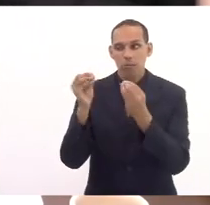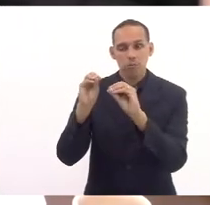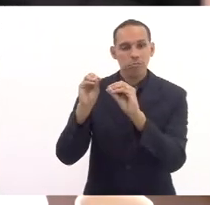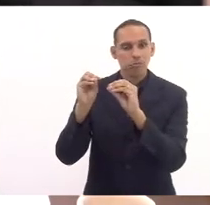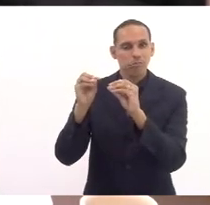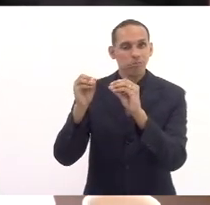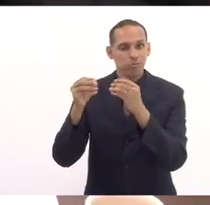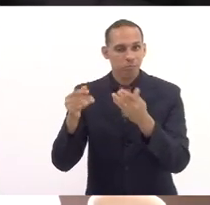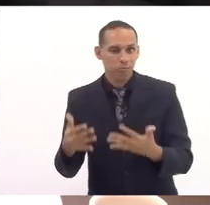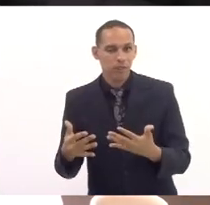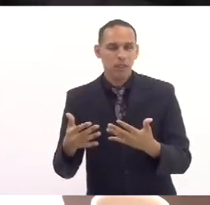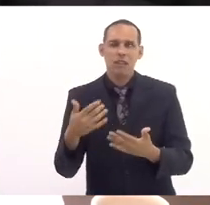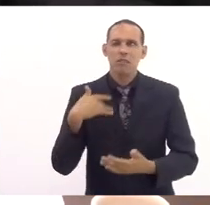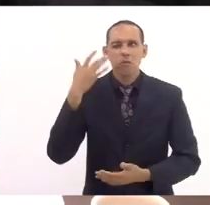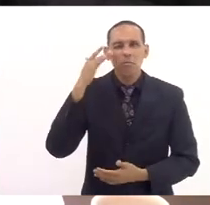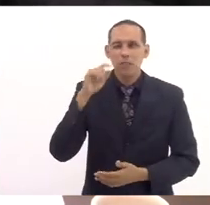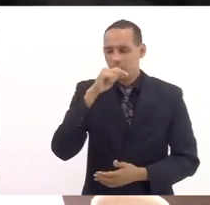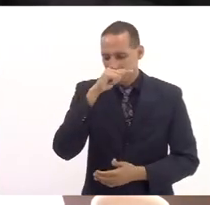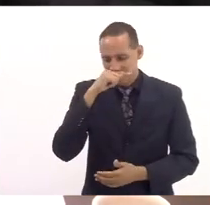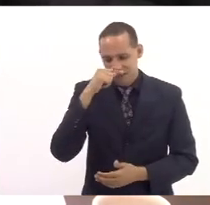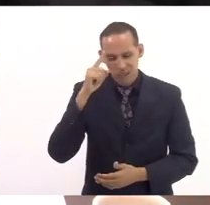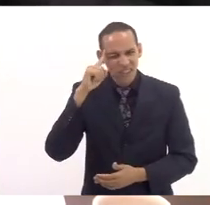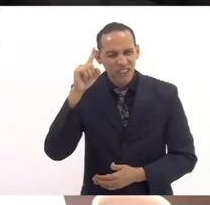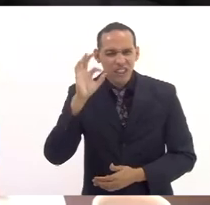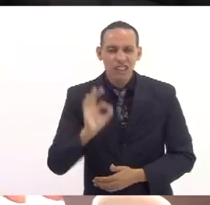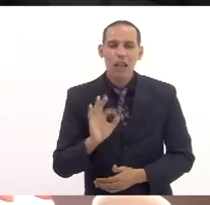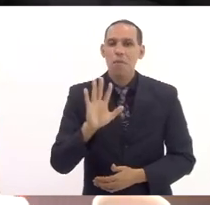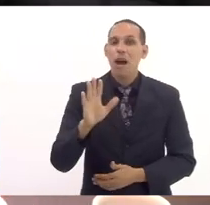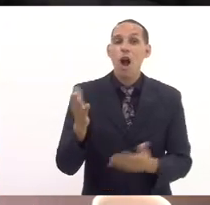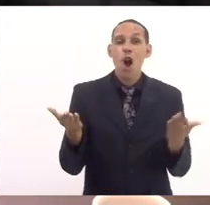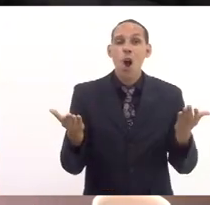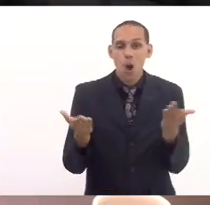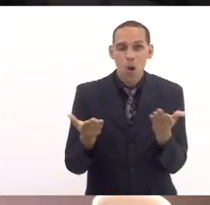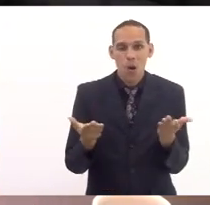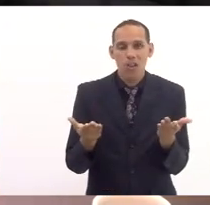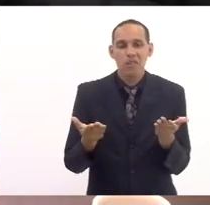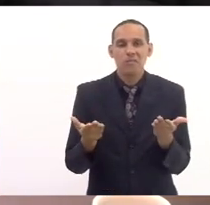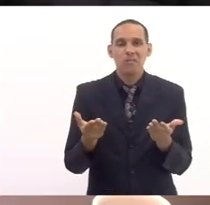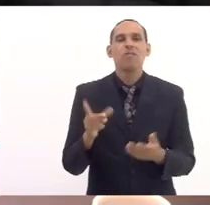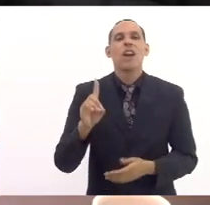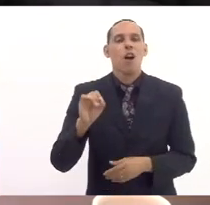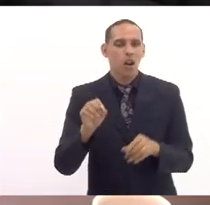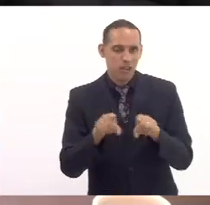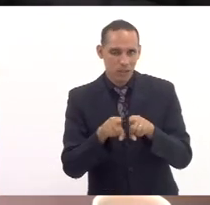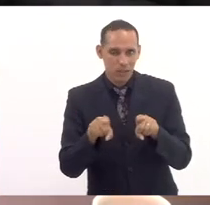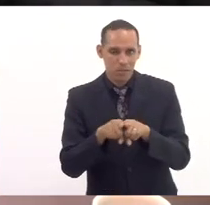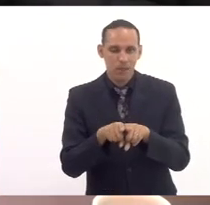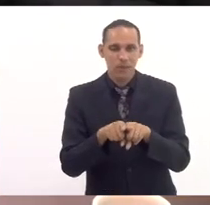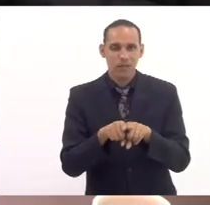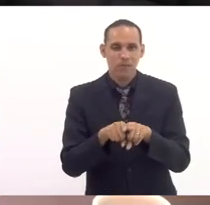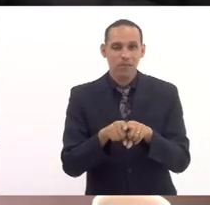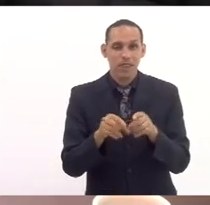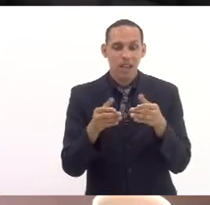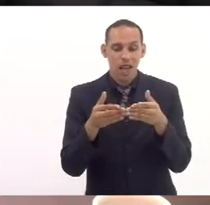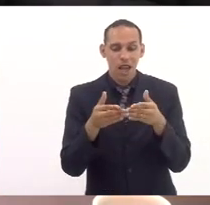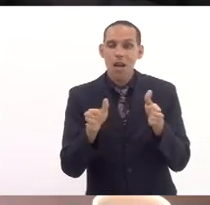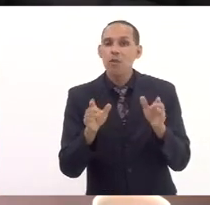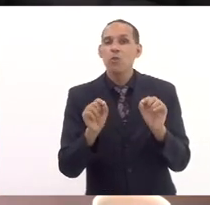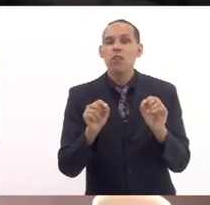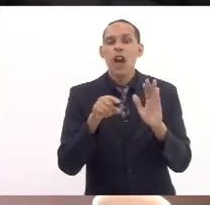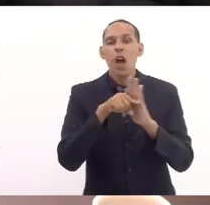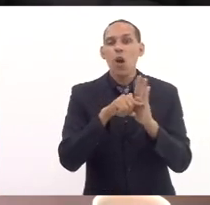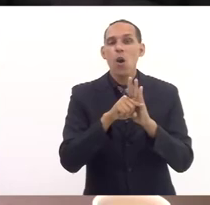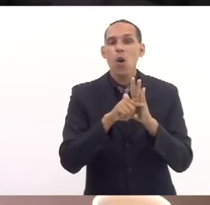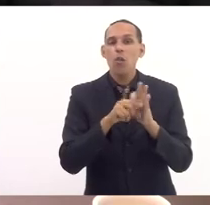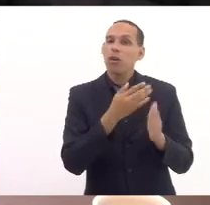vou precisar aqui a data, mas está no nosso site hoje, foi publicado em Diário Oficial, está aberta uma consulta